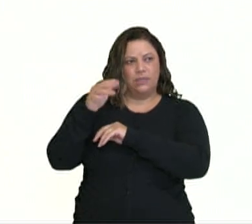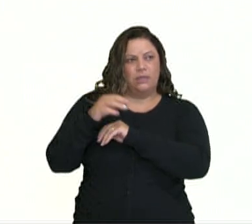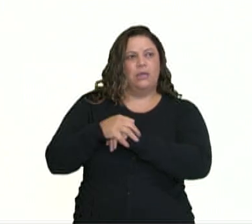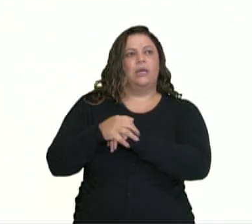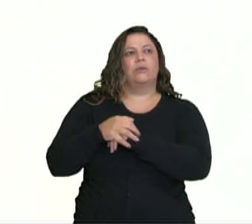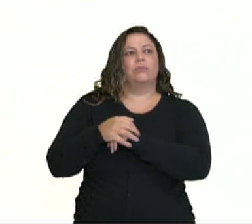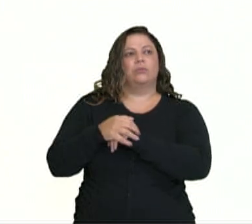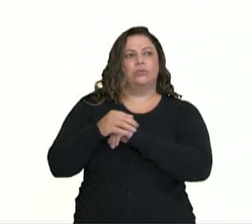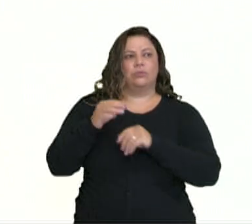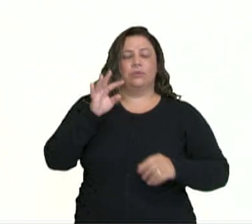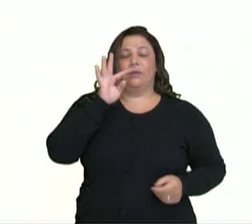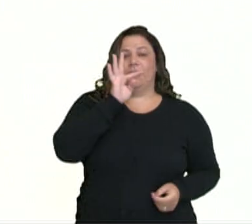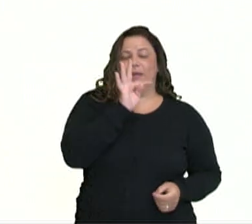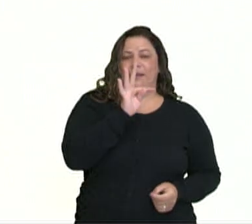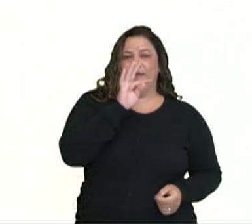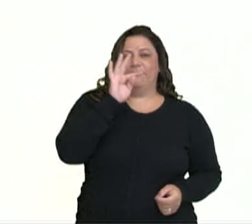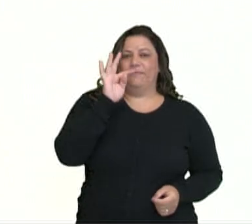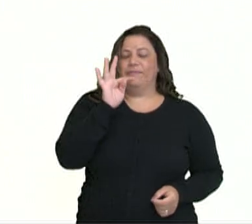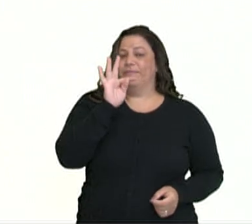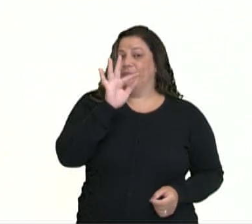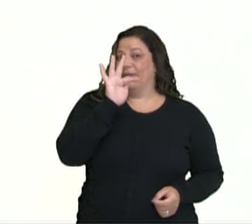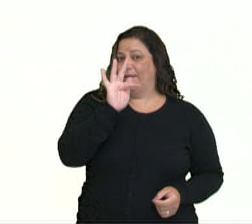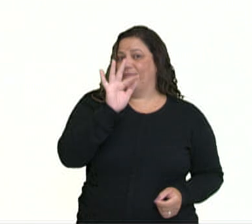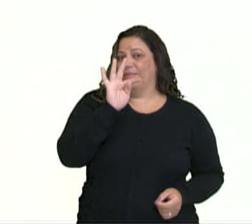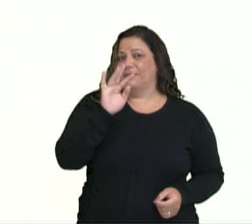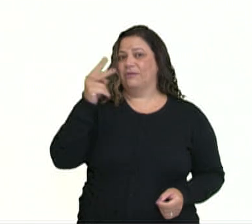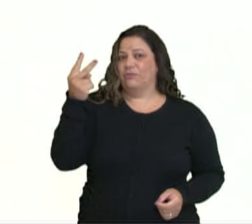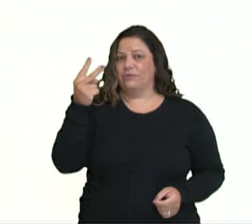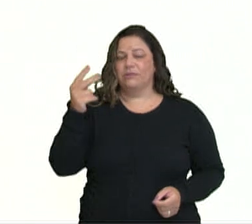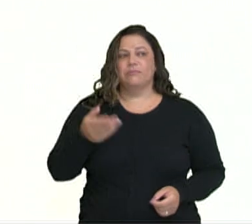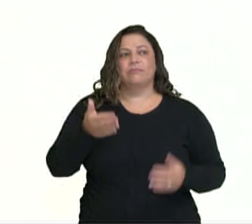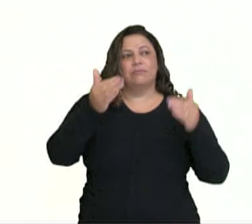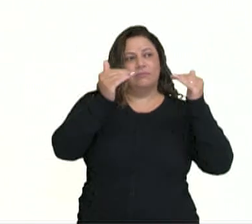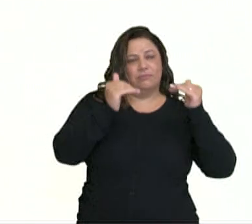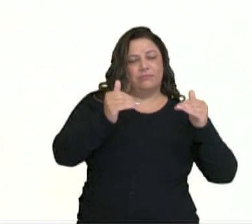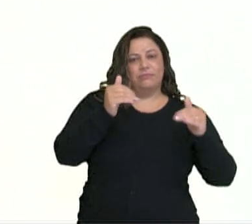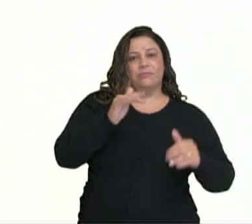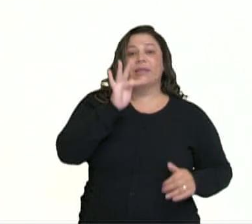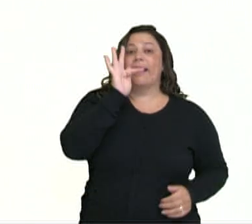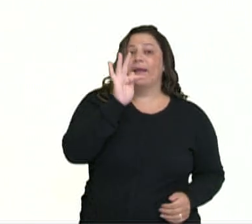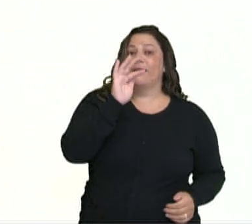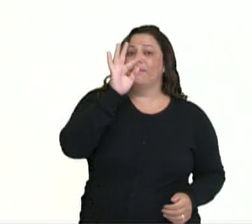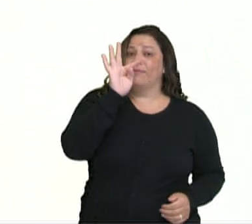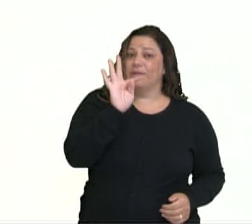FT2, comprometimento mediano. E FT3,